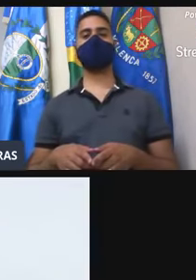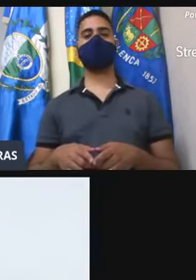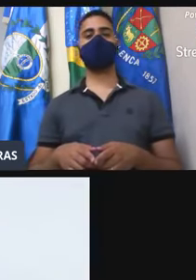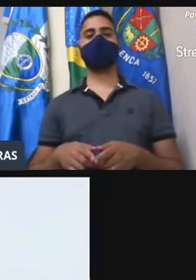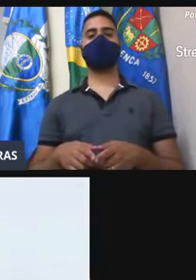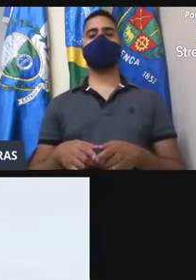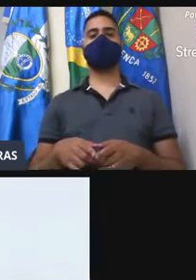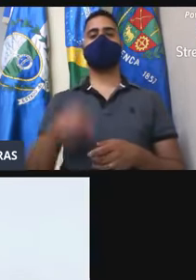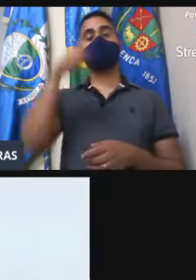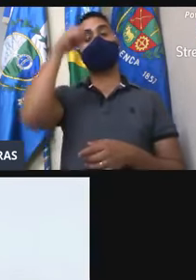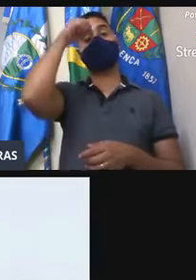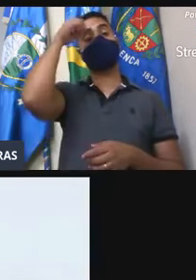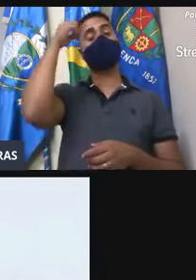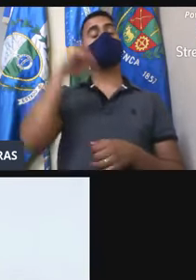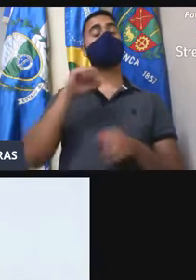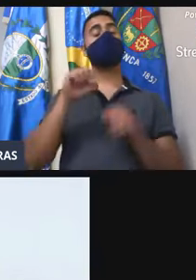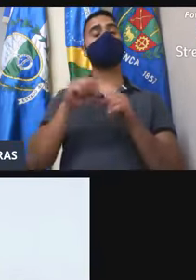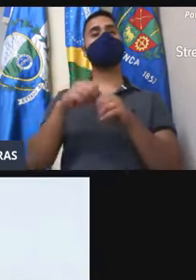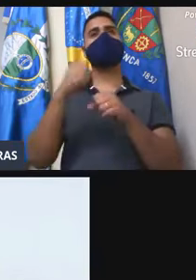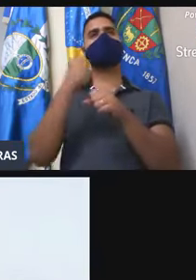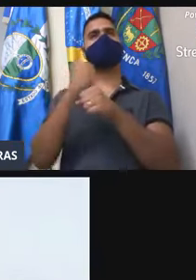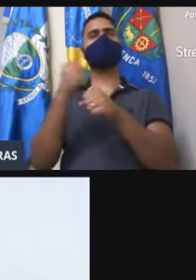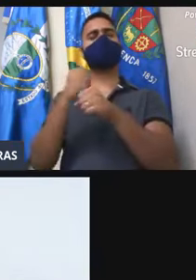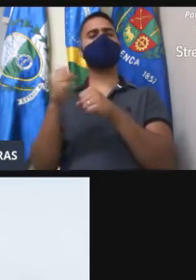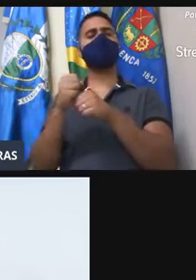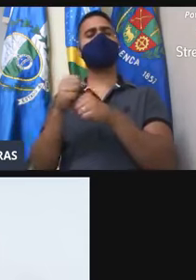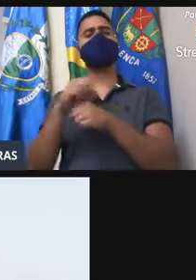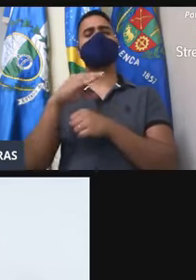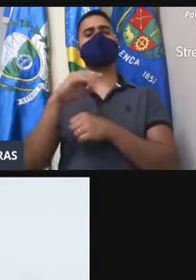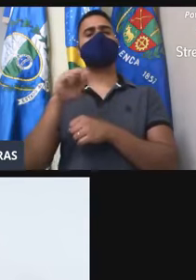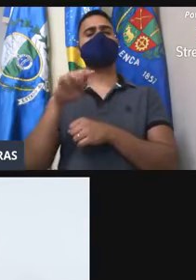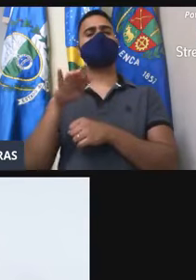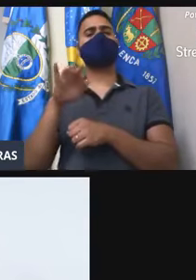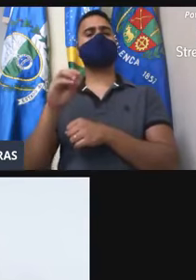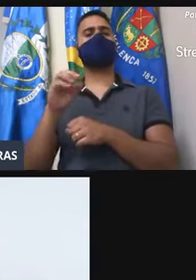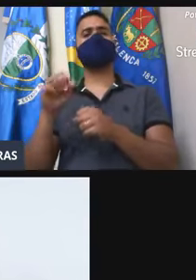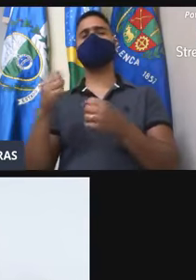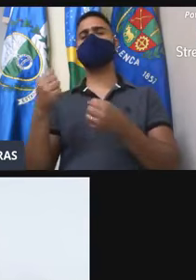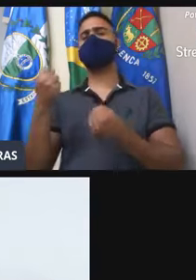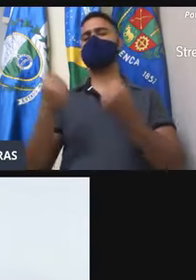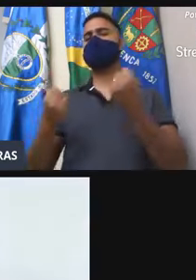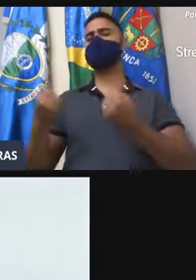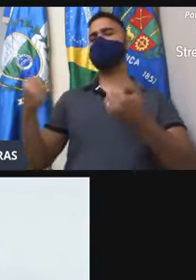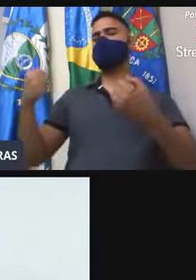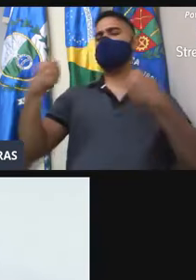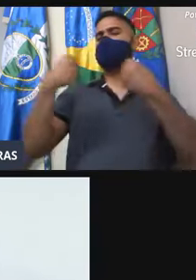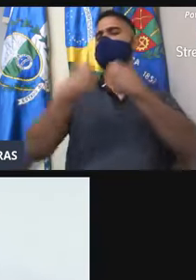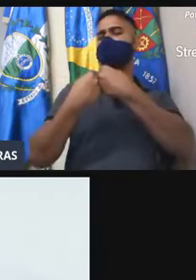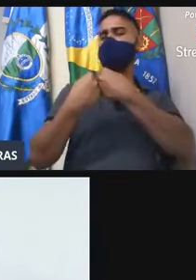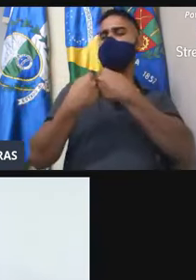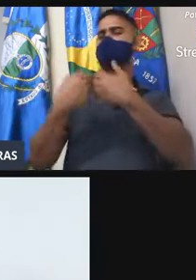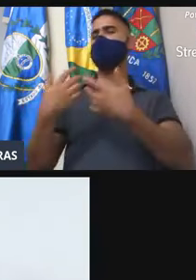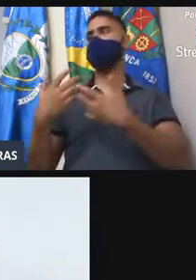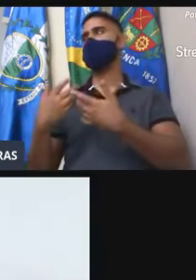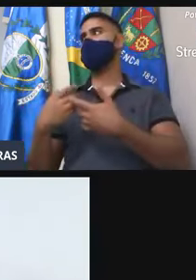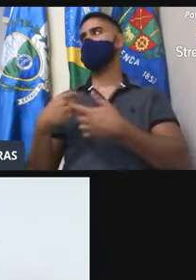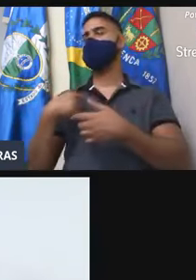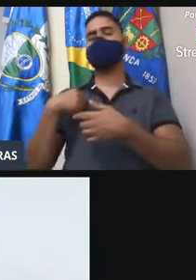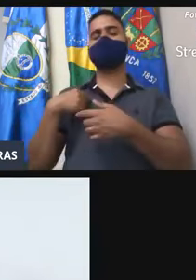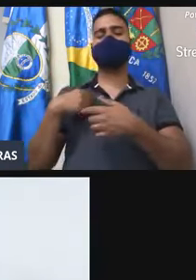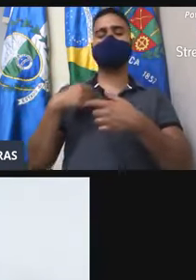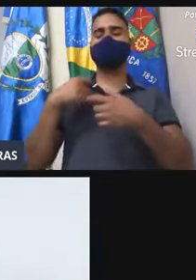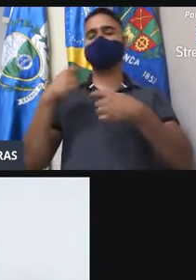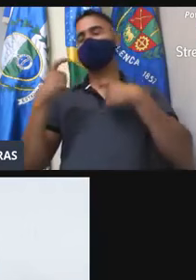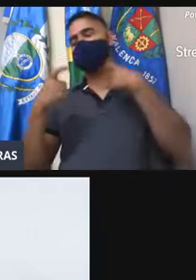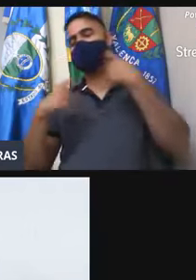né? Eu fiz ali naquele viaduto do canteiro. Tinha acabado de acontecer um acidente ali, então a gente ficou, né, consternado,